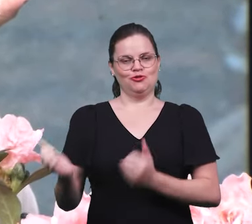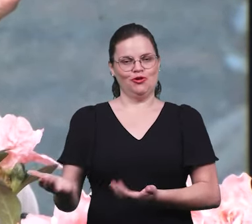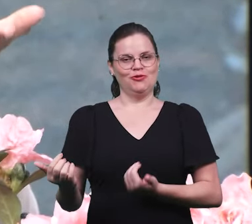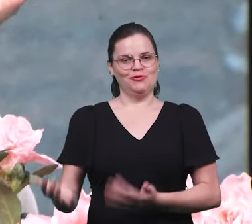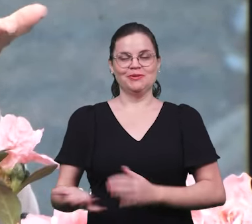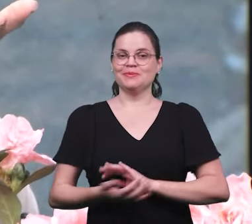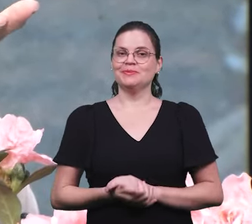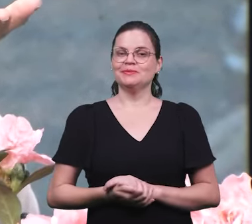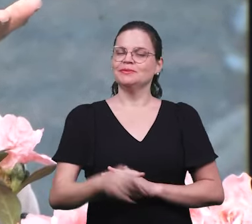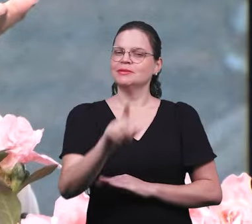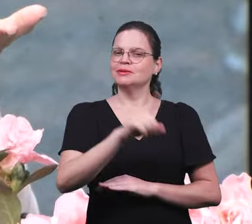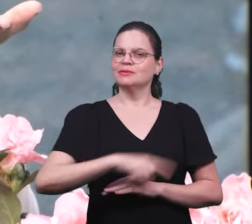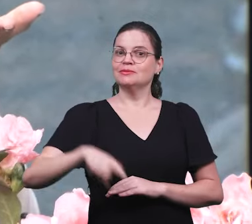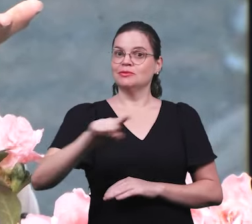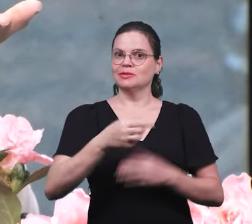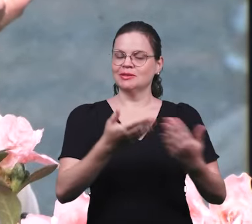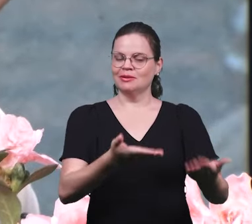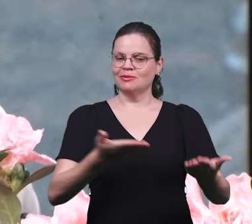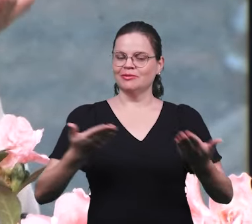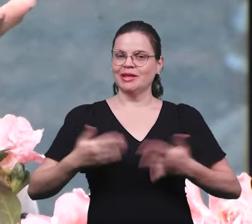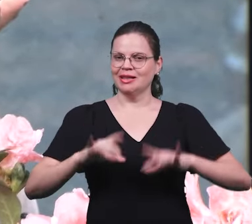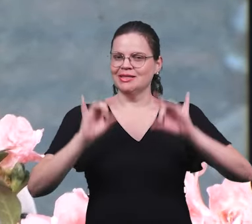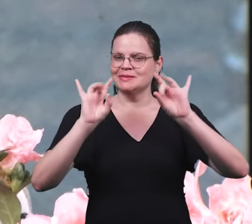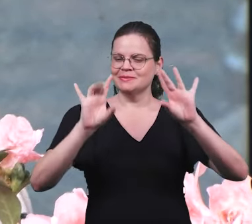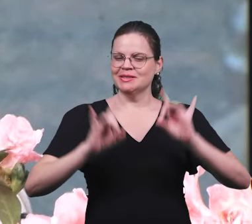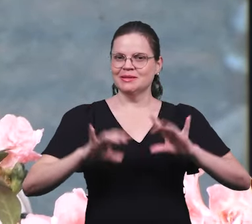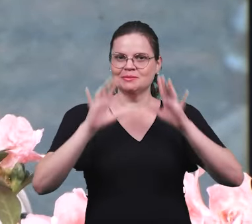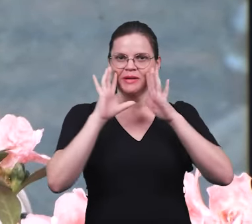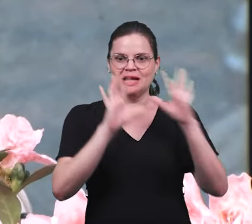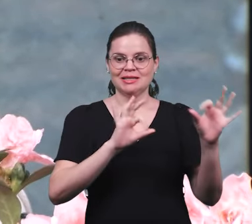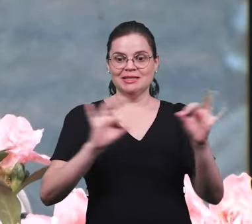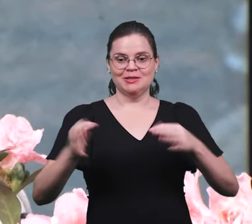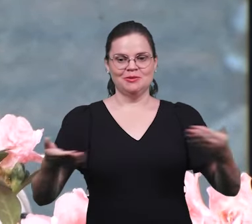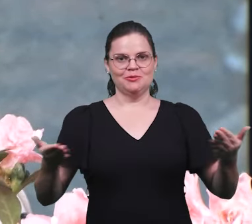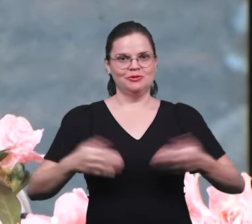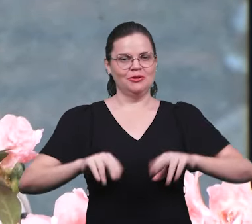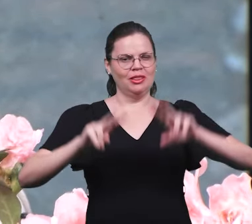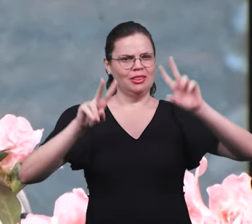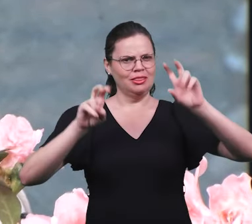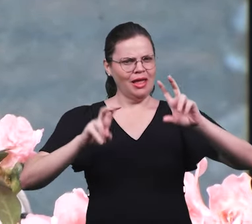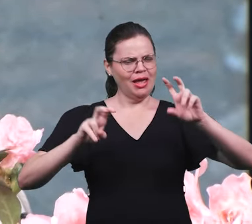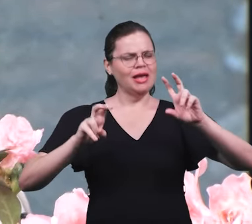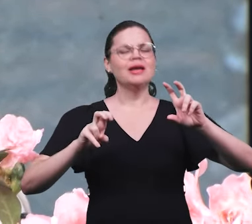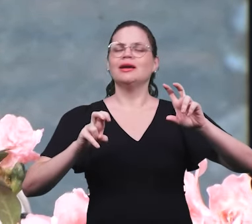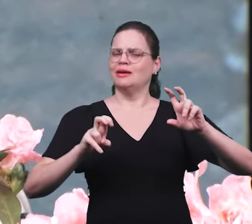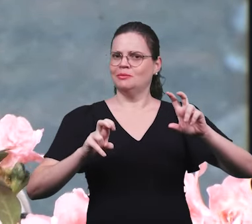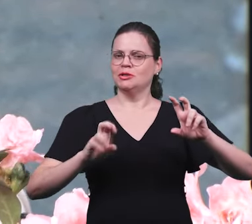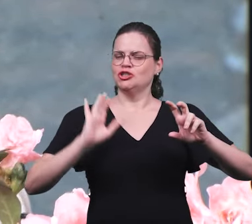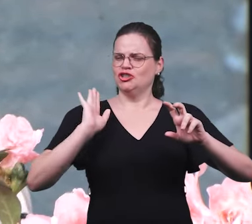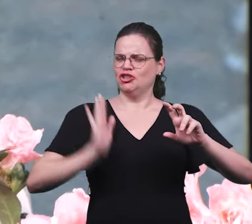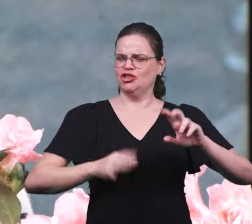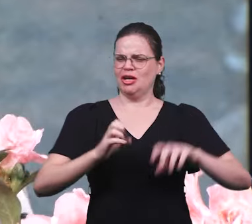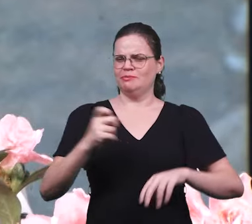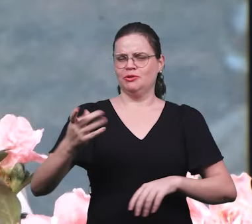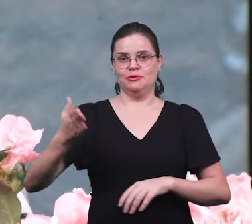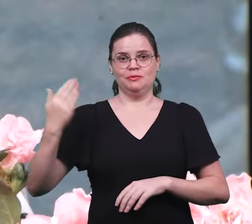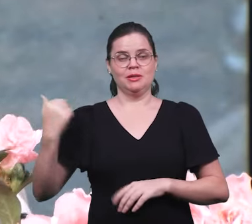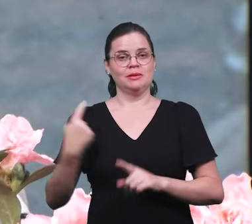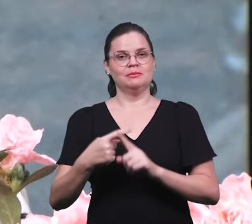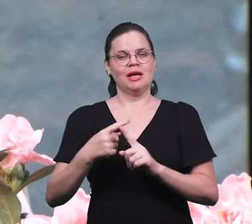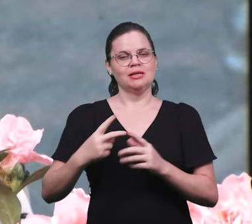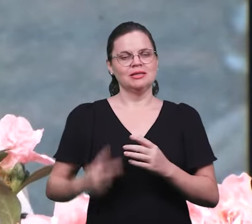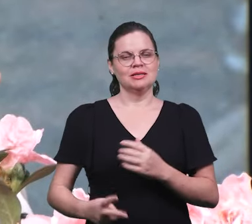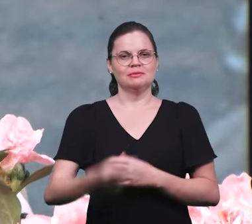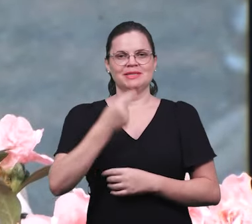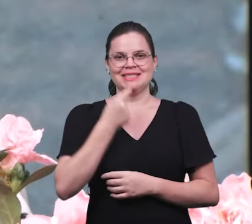você, especialmente, é o nosso convidado para assistir os temas que temos abordados. É isso mesmo. Toda semana,